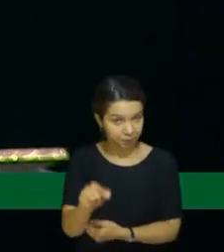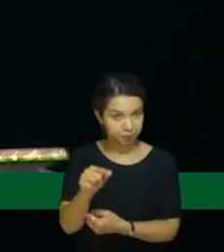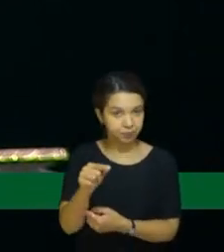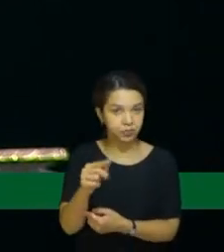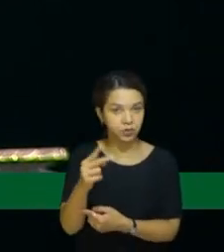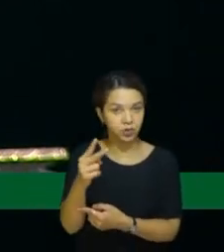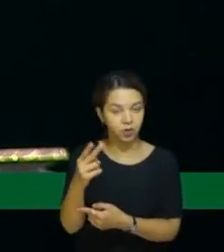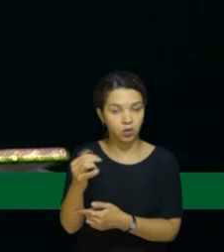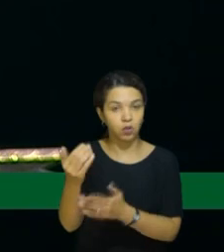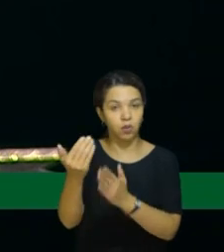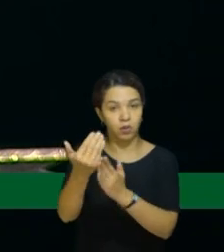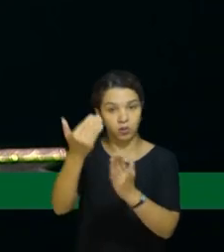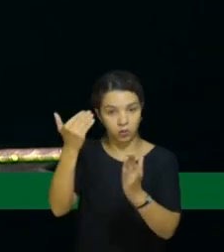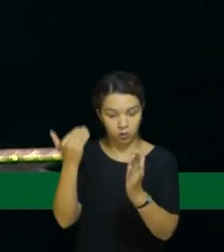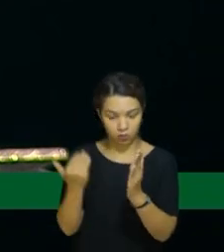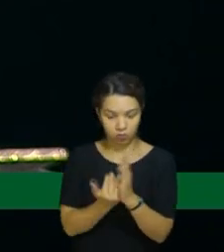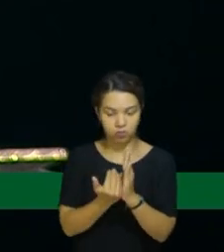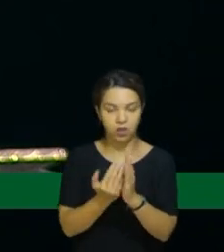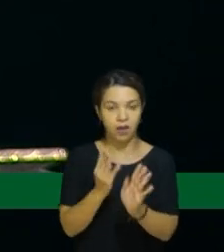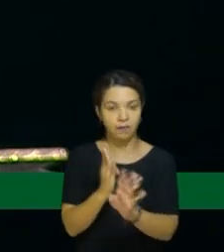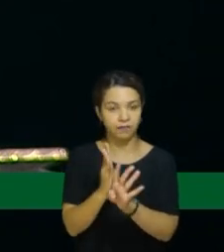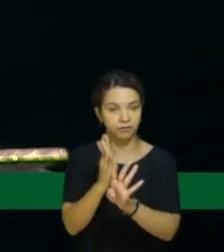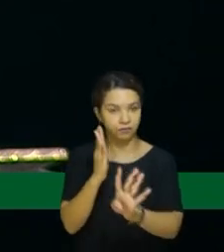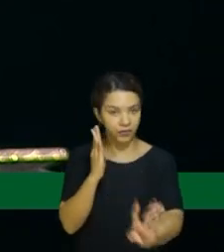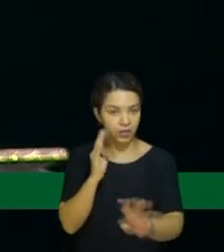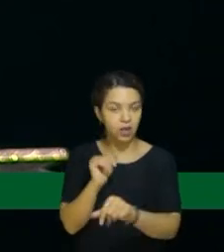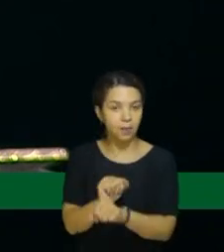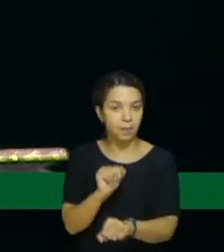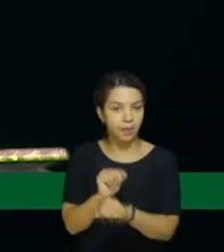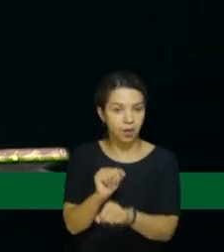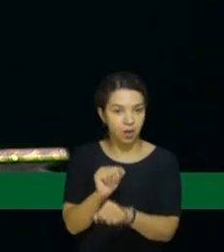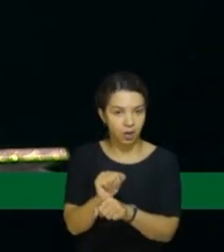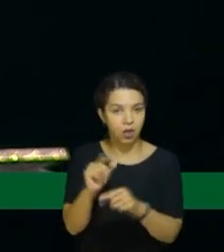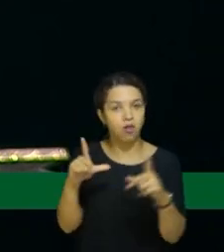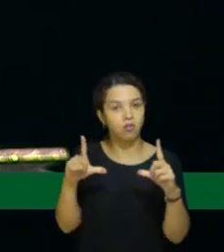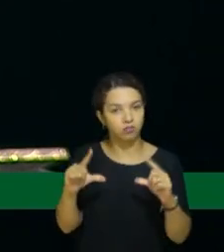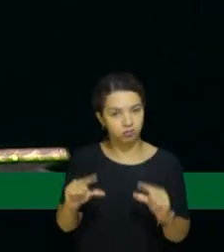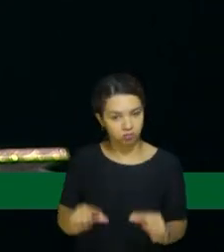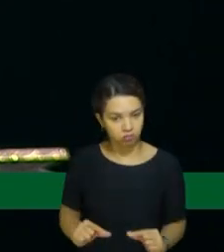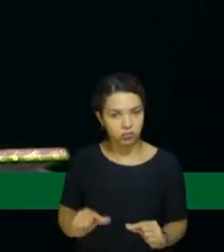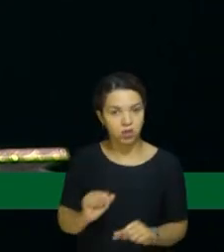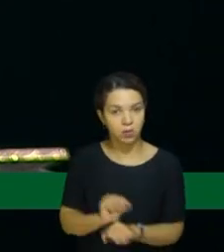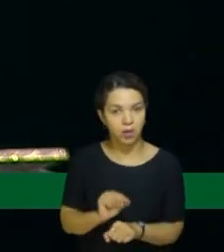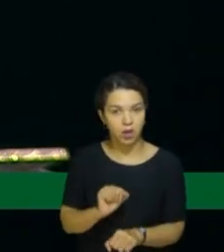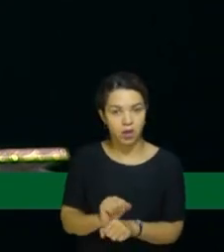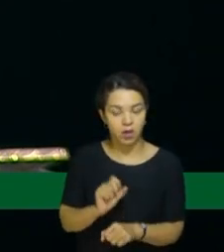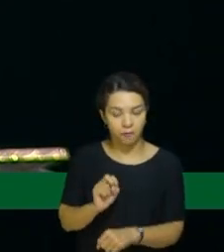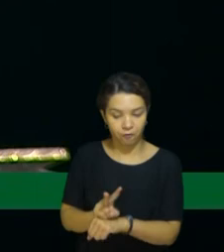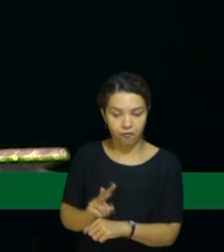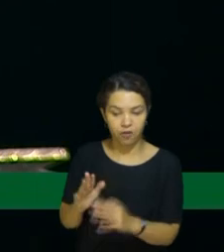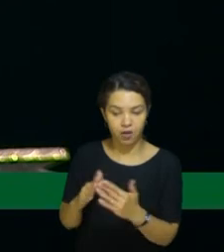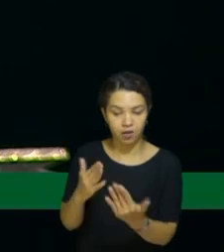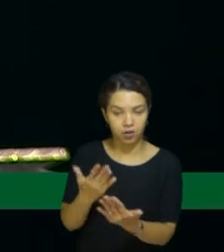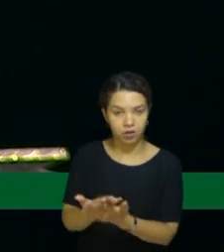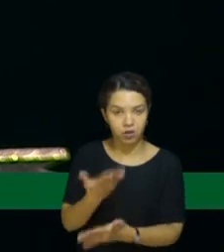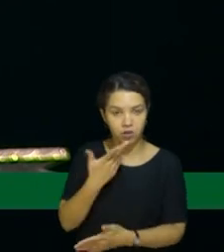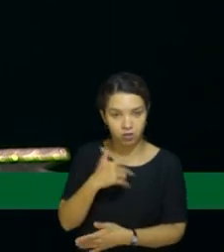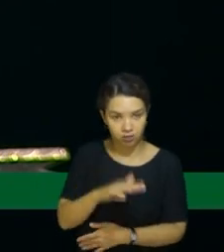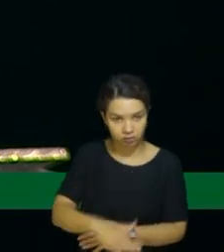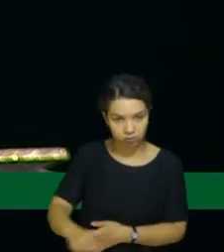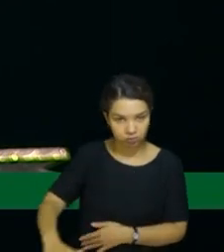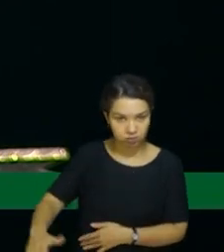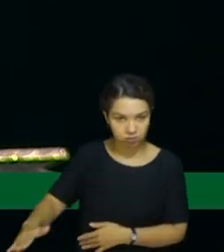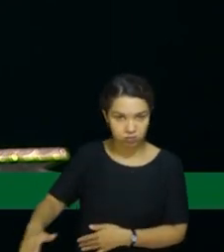metade a fila de crianças que aguardavam vagas em creches isso é ou não